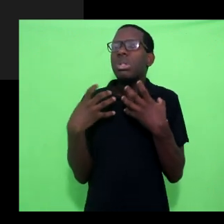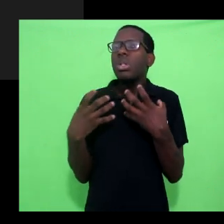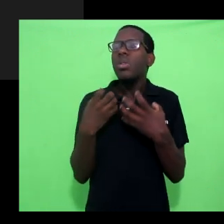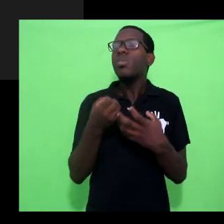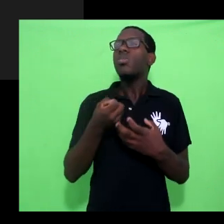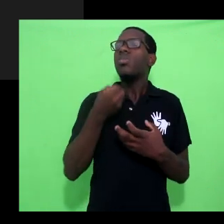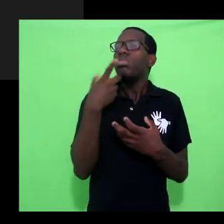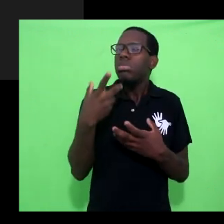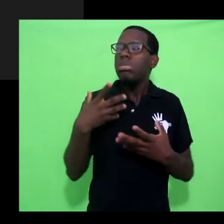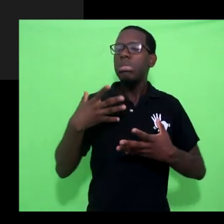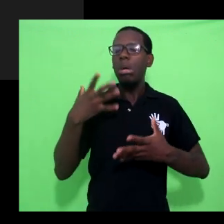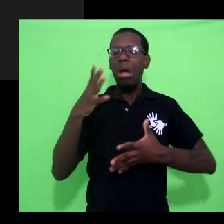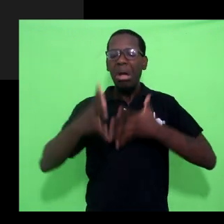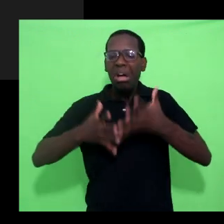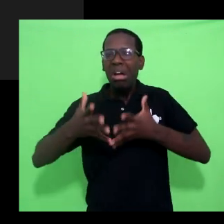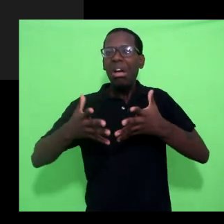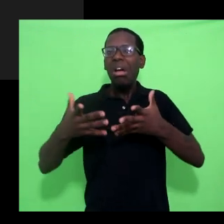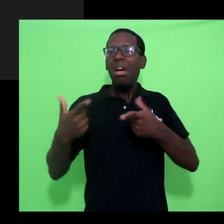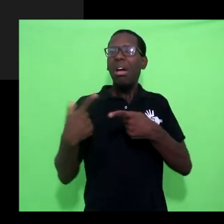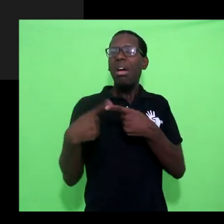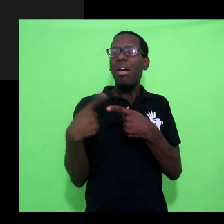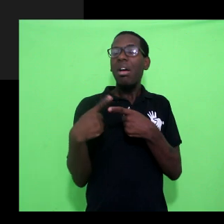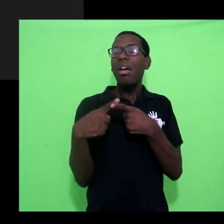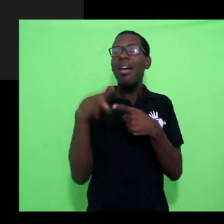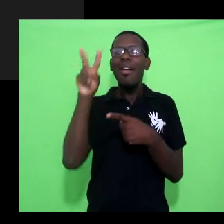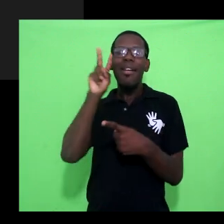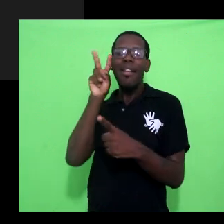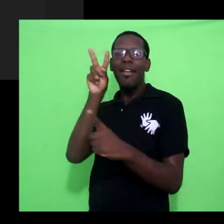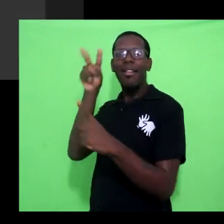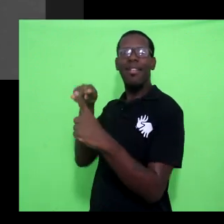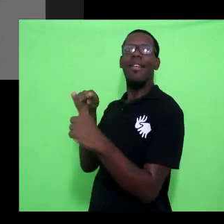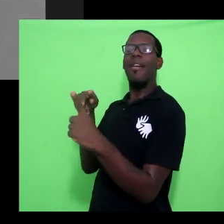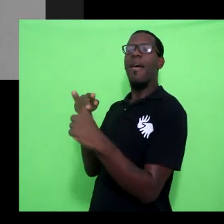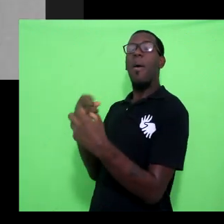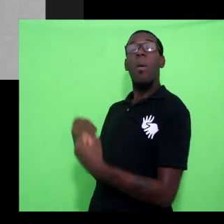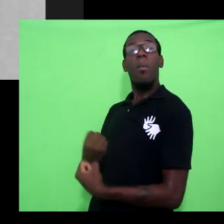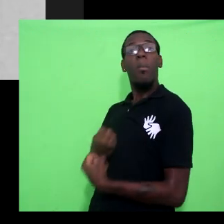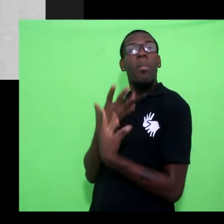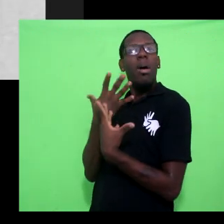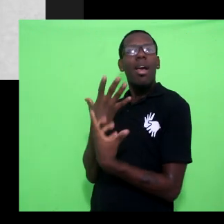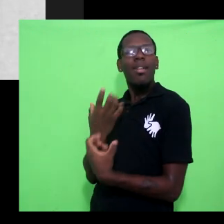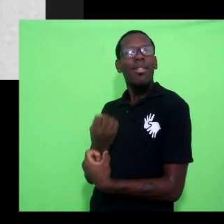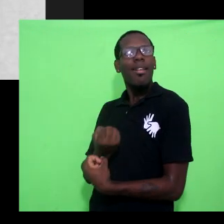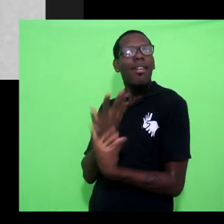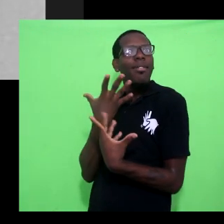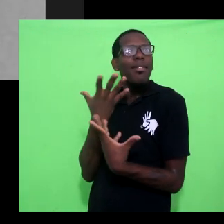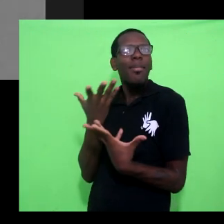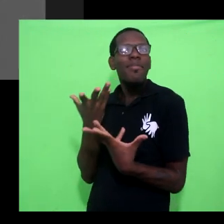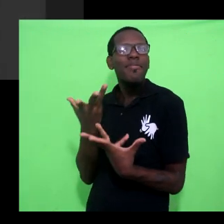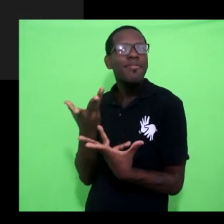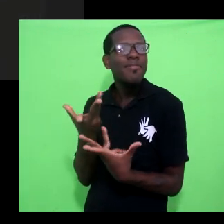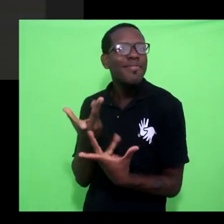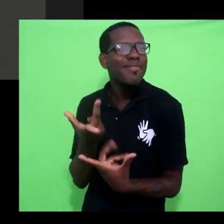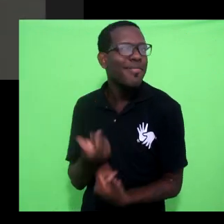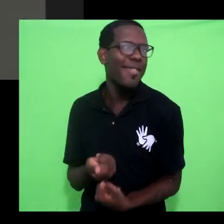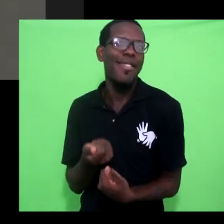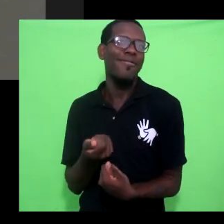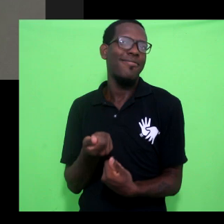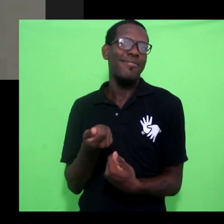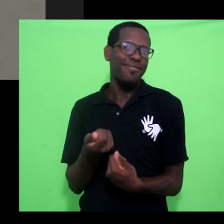de gesticular. Então você não dizia que era um intelectual, mas um poeta lírico finíssimo. Finíssimo